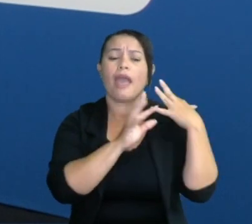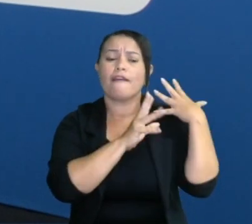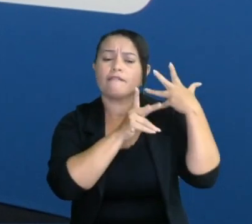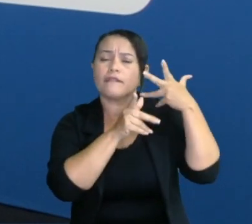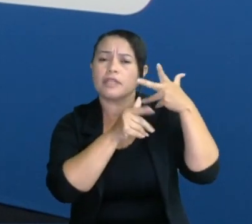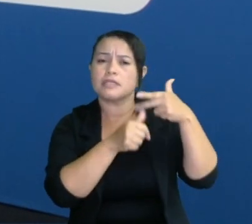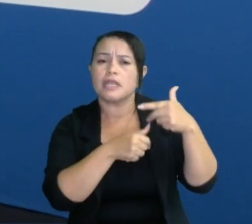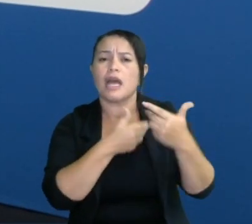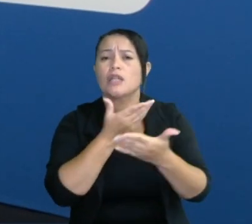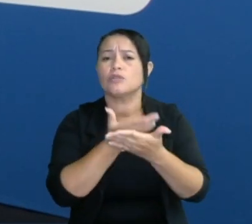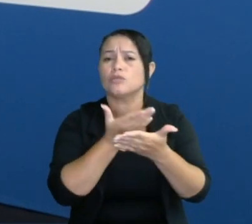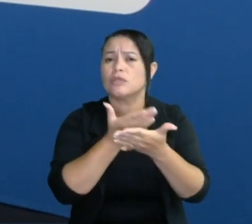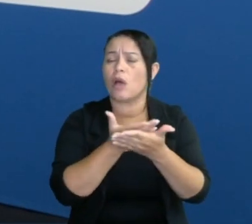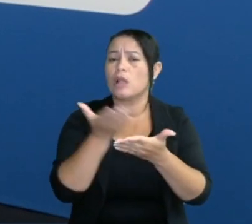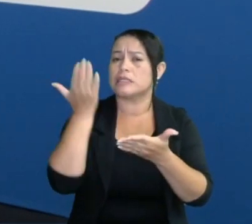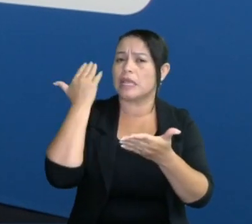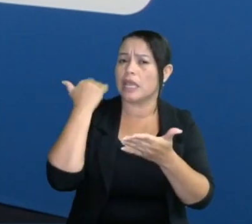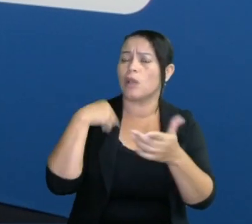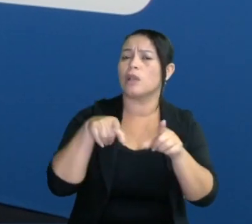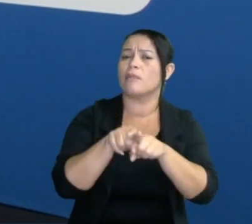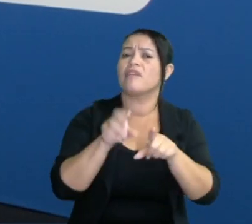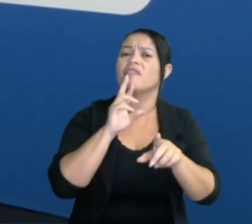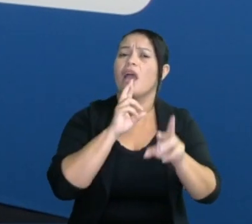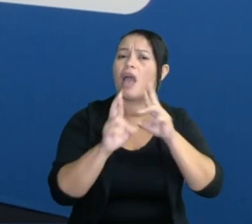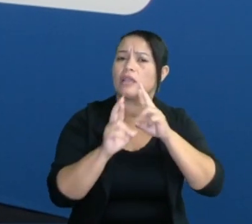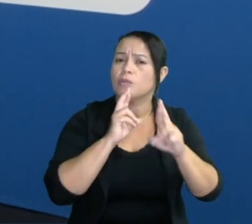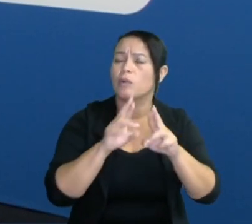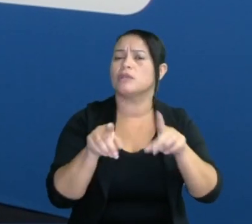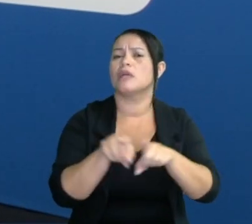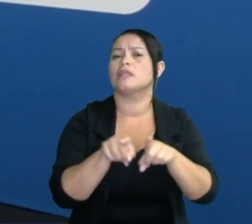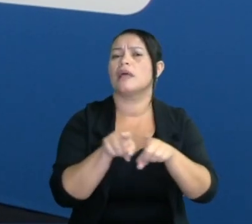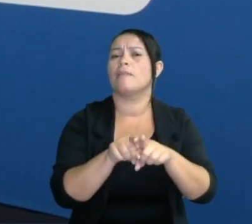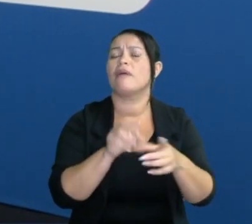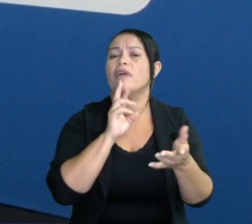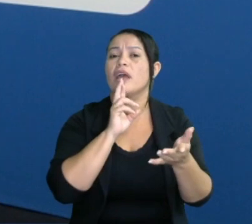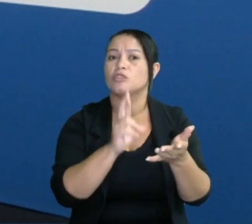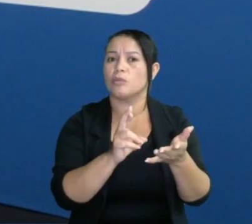nos assuntos anteriores, vai respondendo